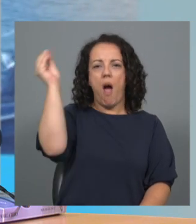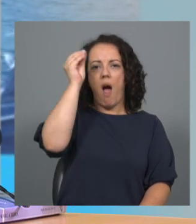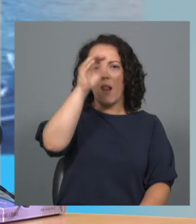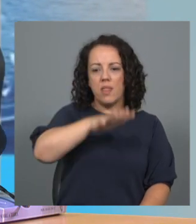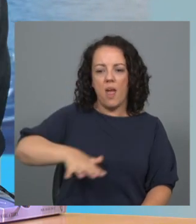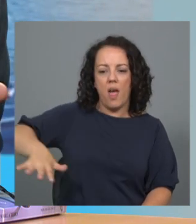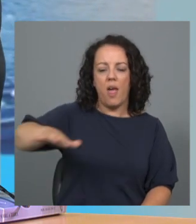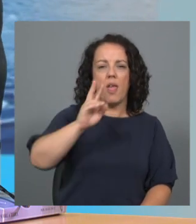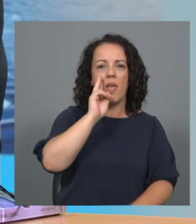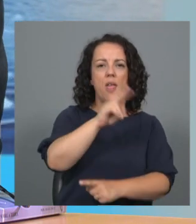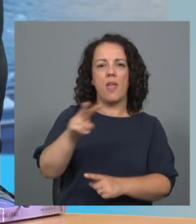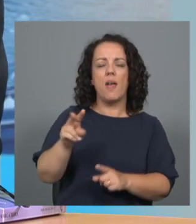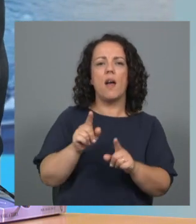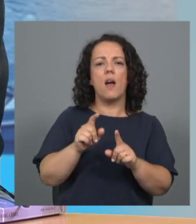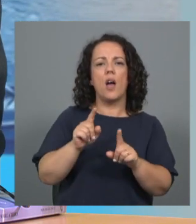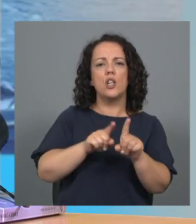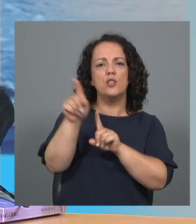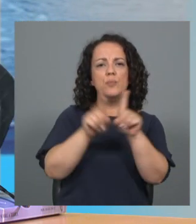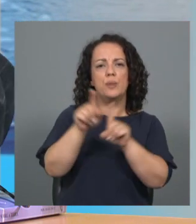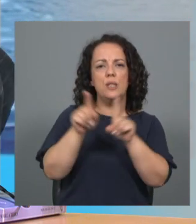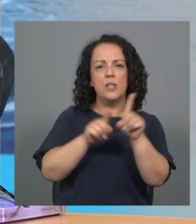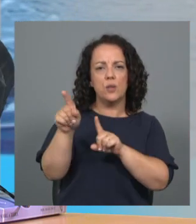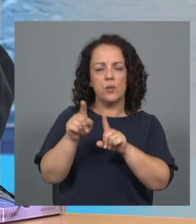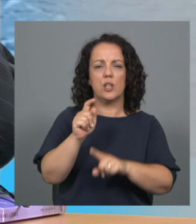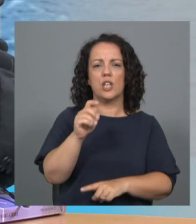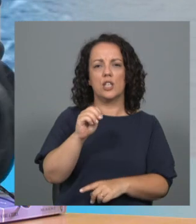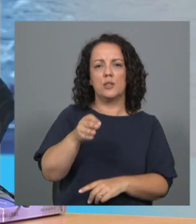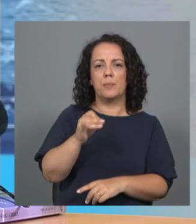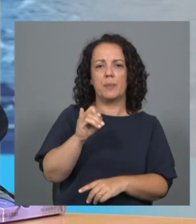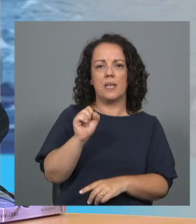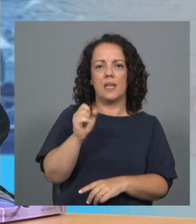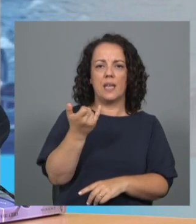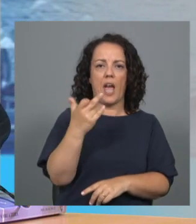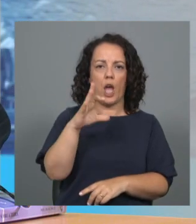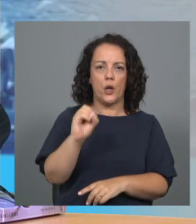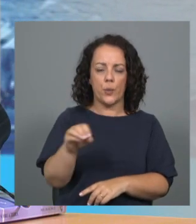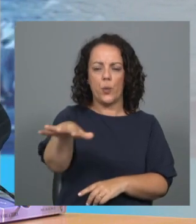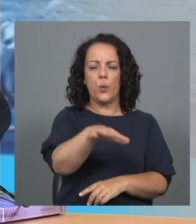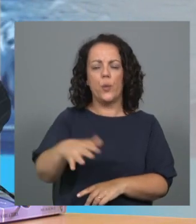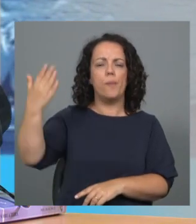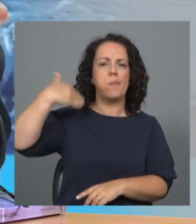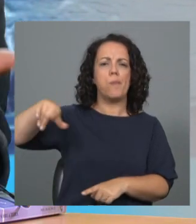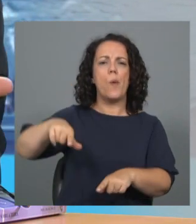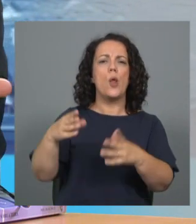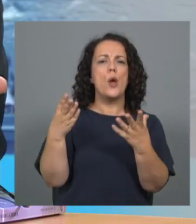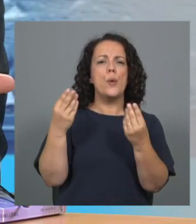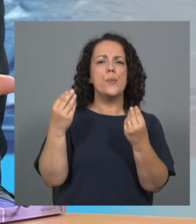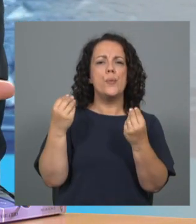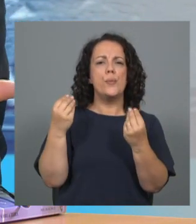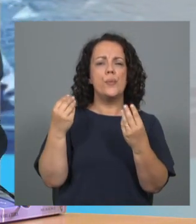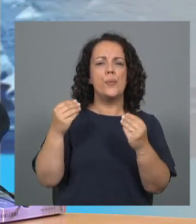dos espigueiros, que são zonas que eram eiras